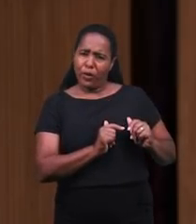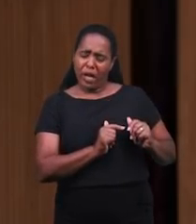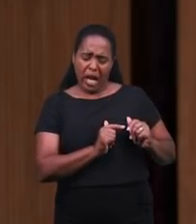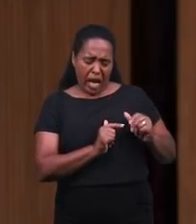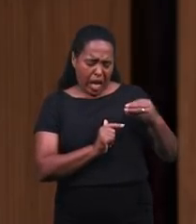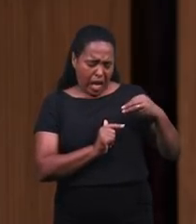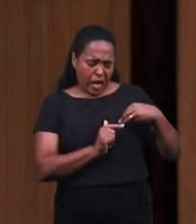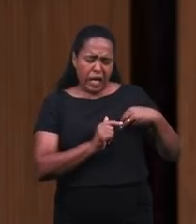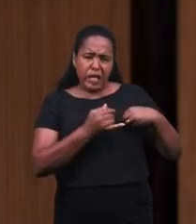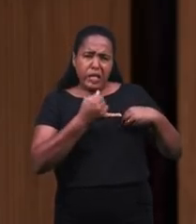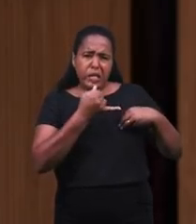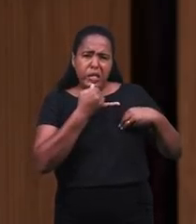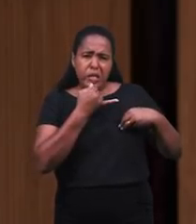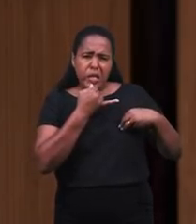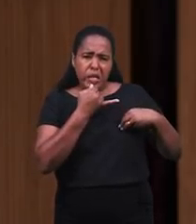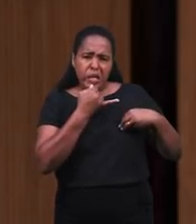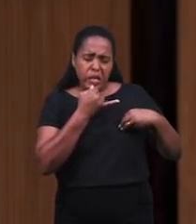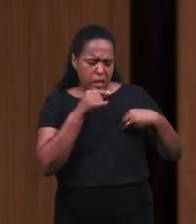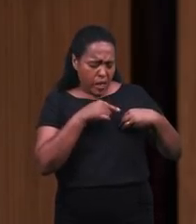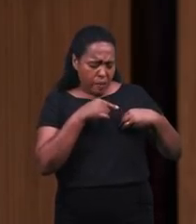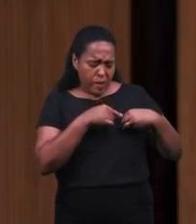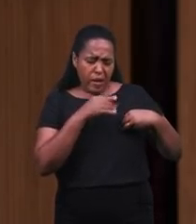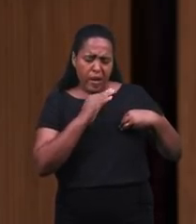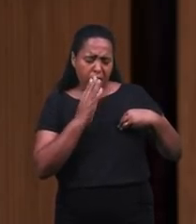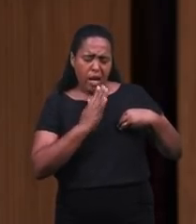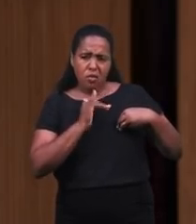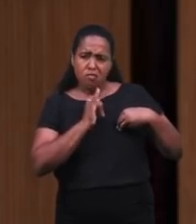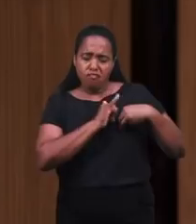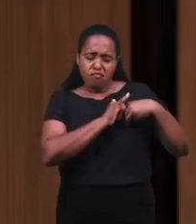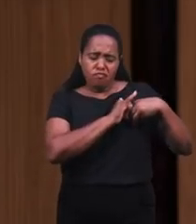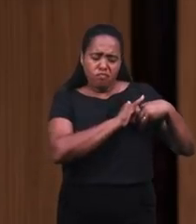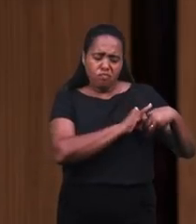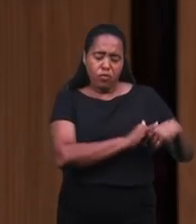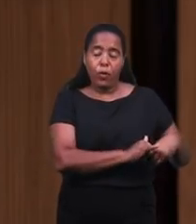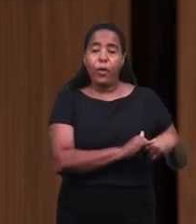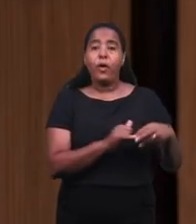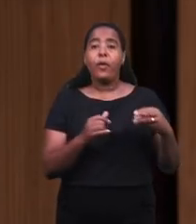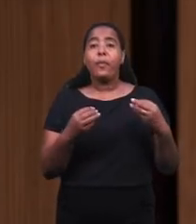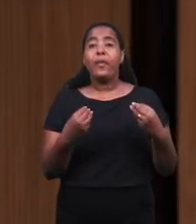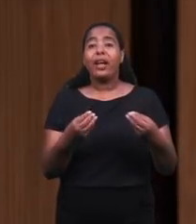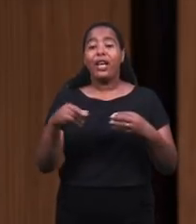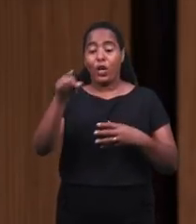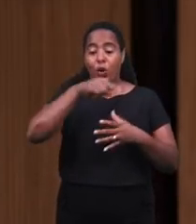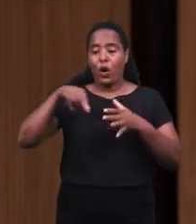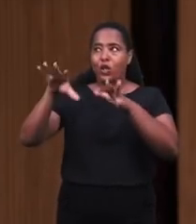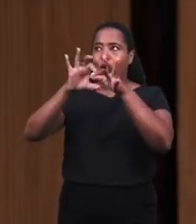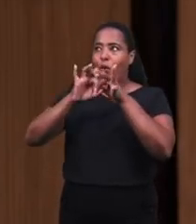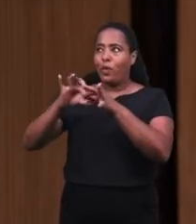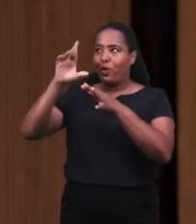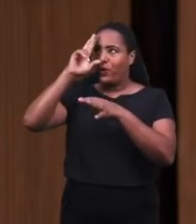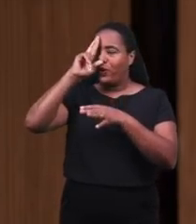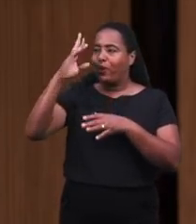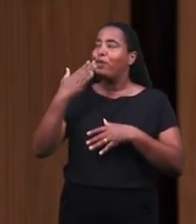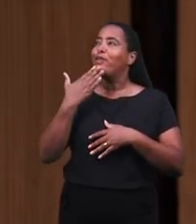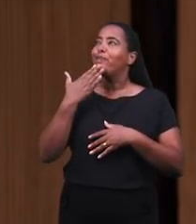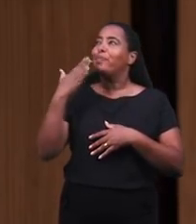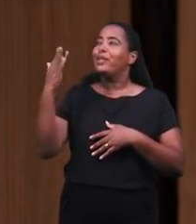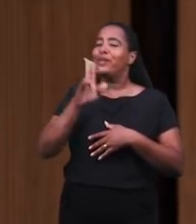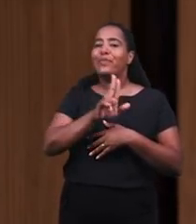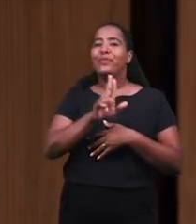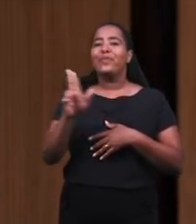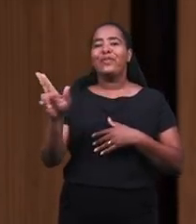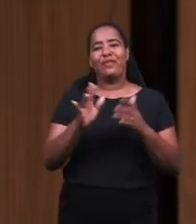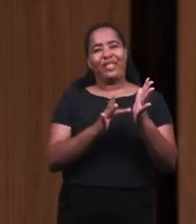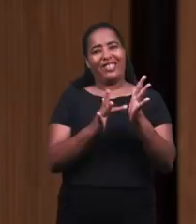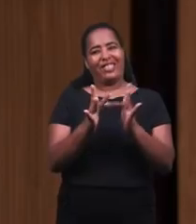retire tudo que não lhe agrada, que não te glorifica, para que tenhamos comunhão com o Senhor. É o clamor que fazemos, em nome